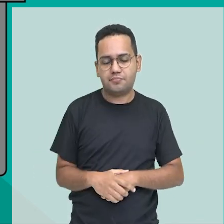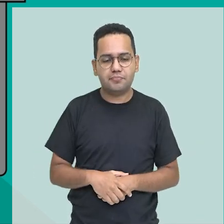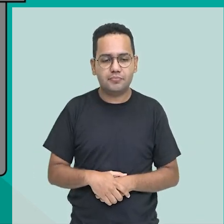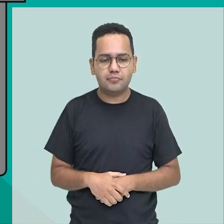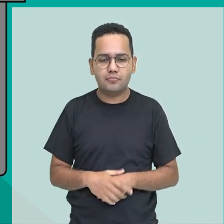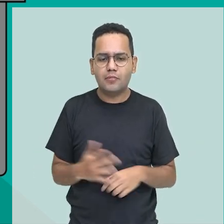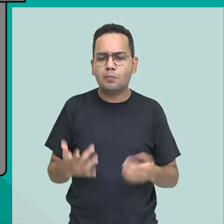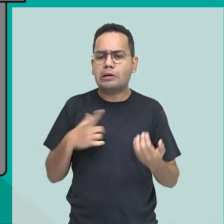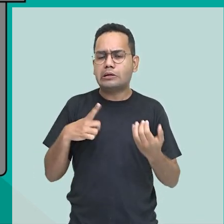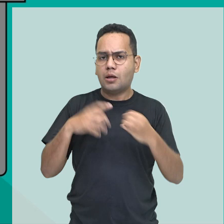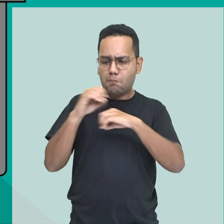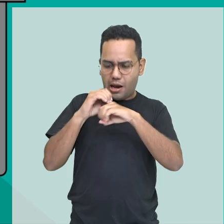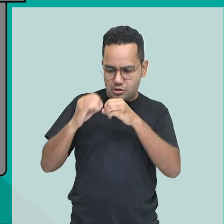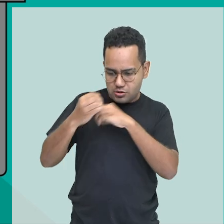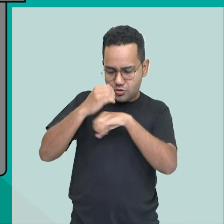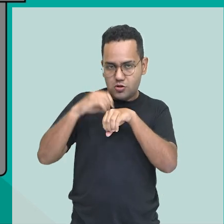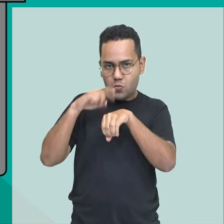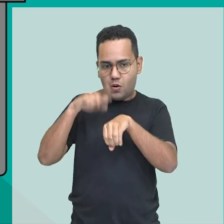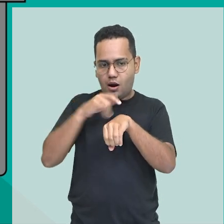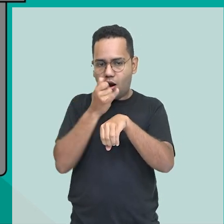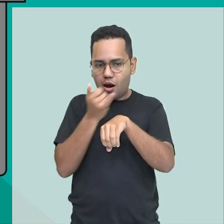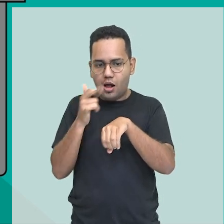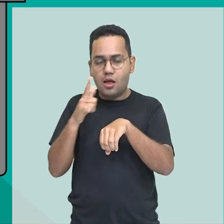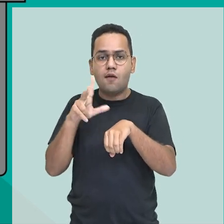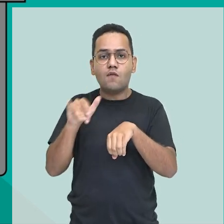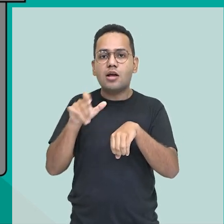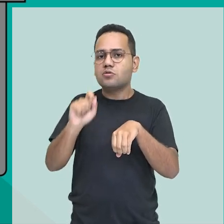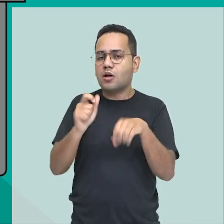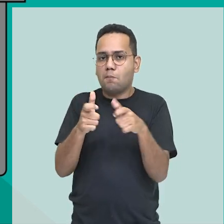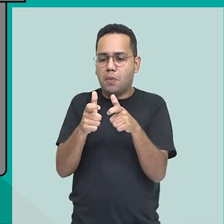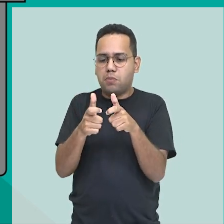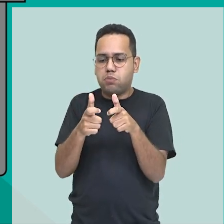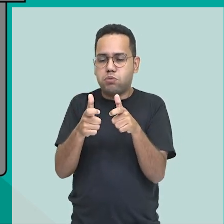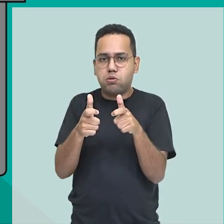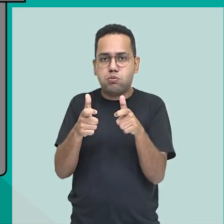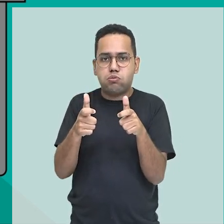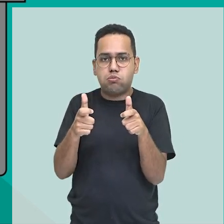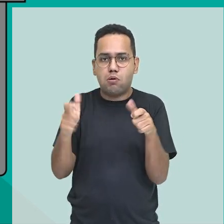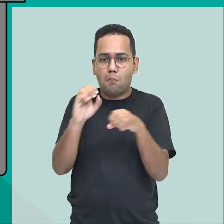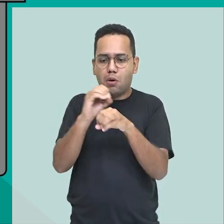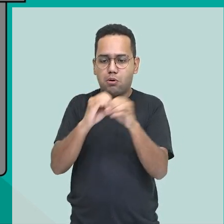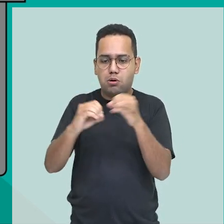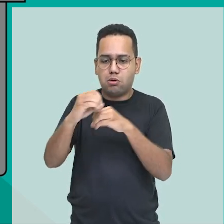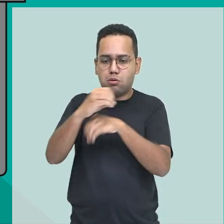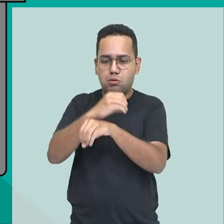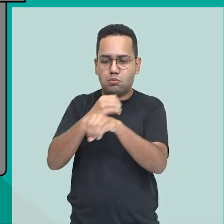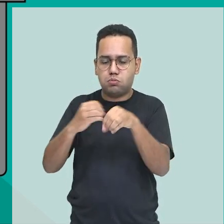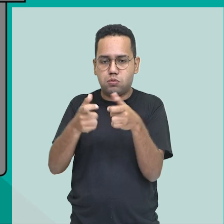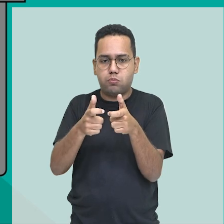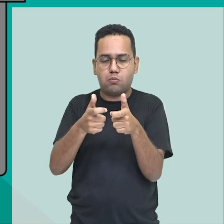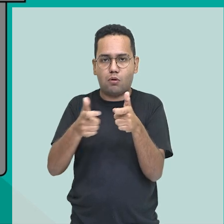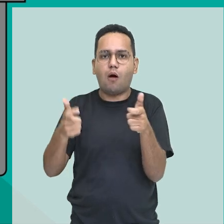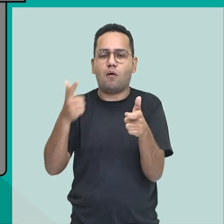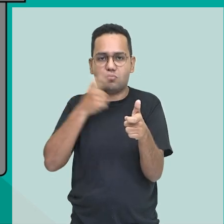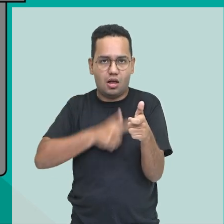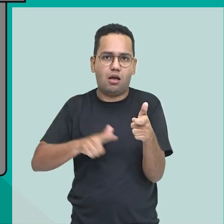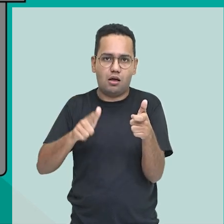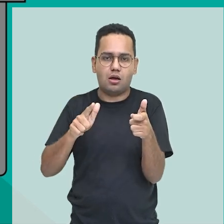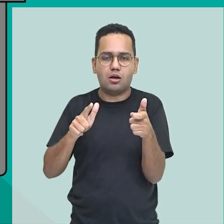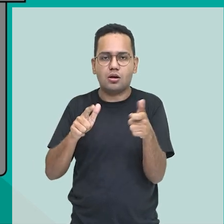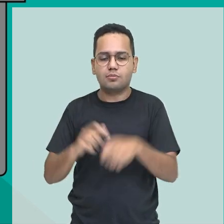partículas elétricas de um objeto aumentam da mesma forma que sua energia cinética. Vejam